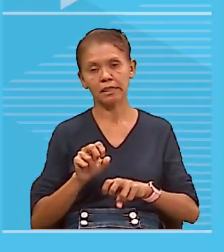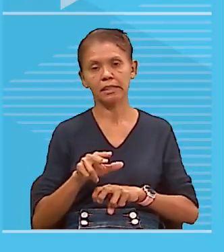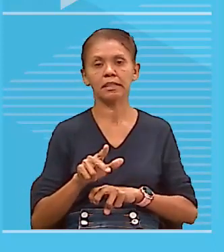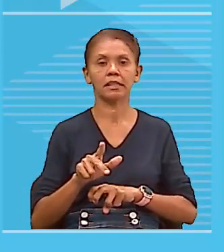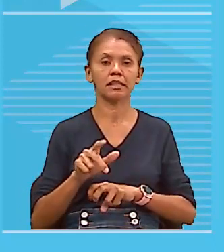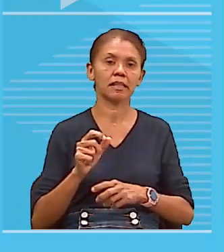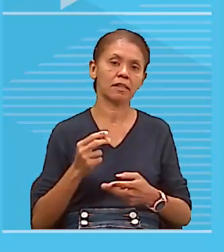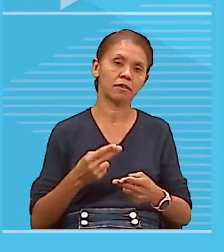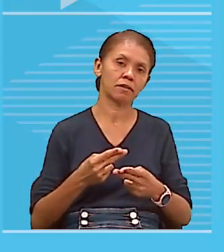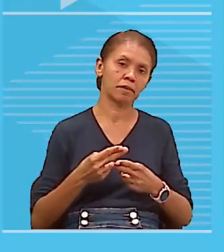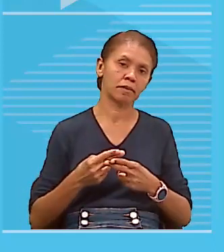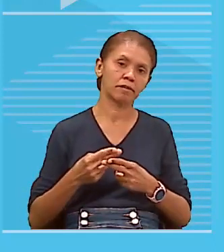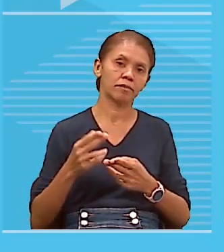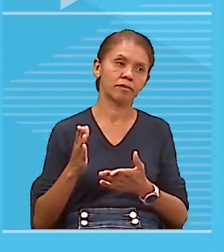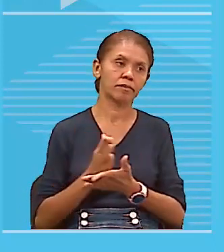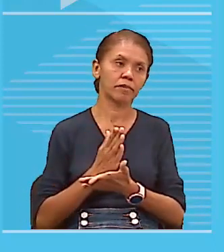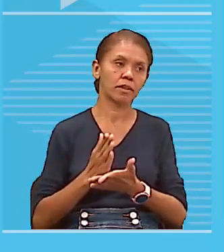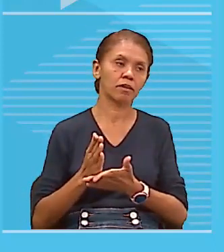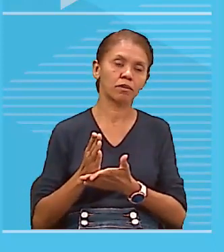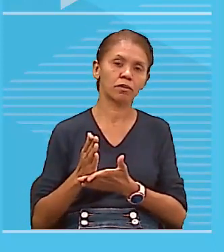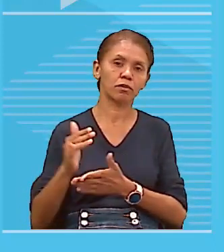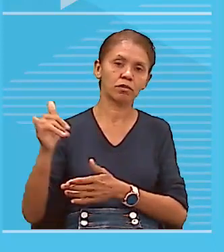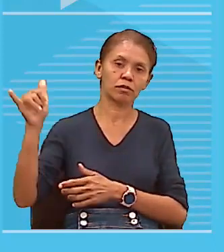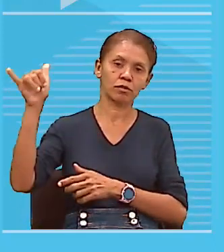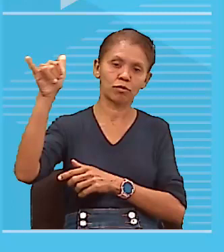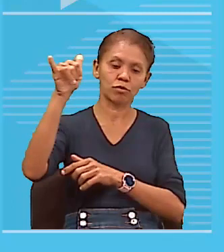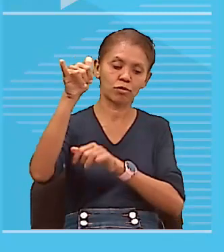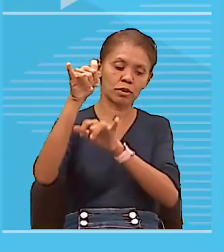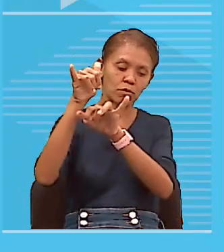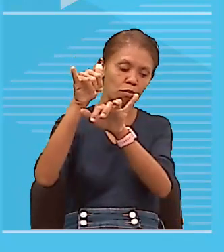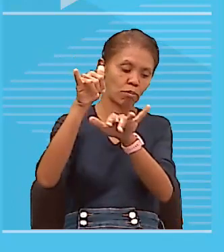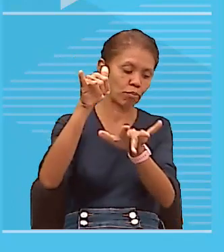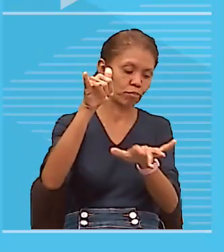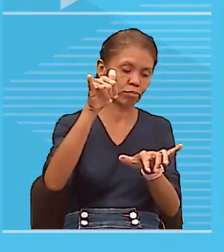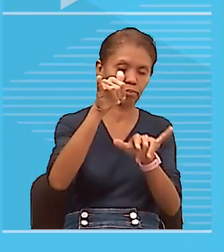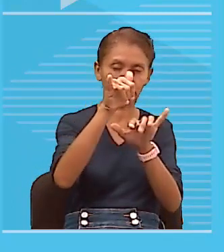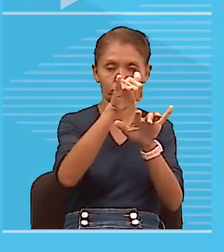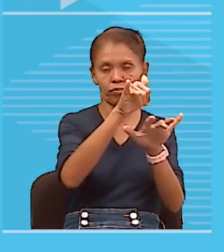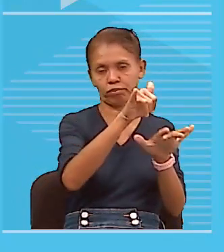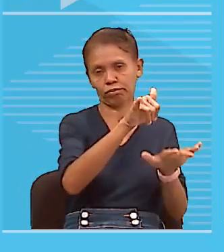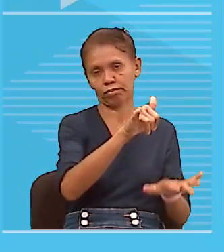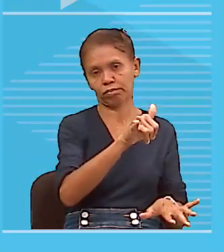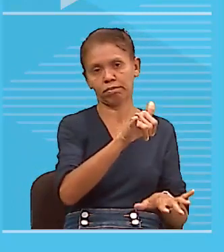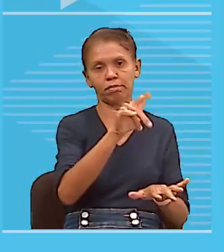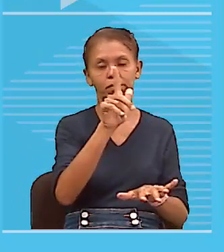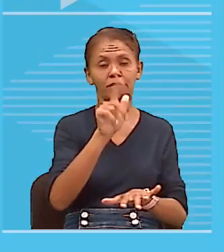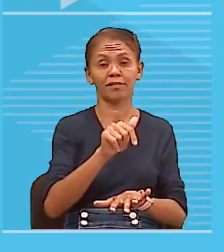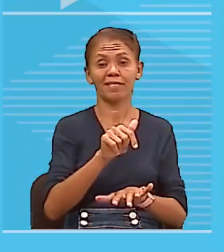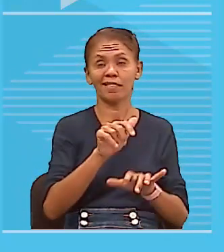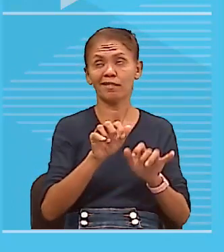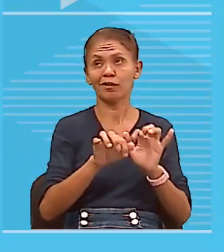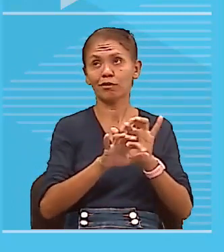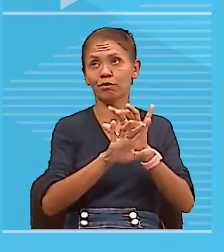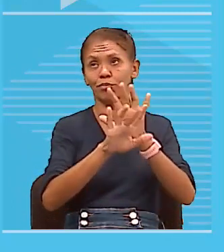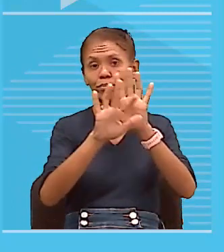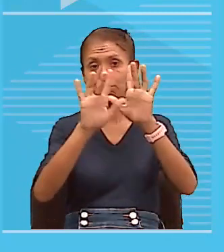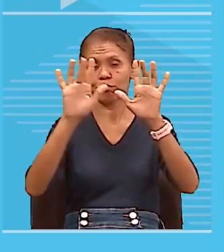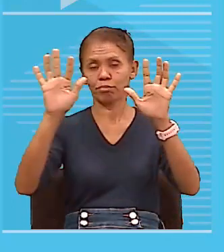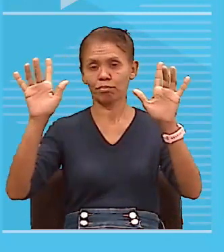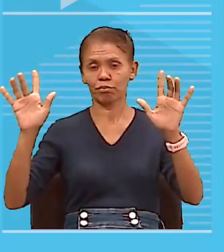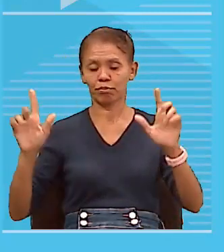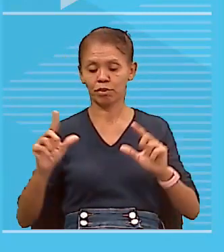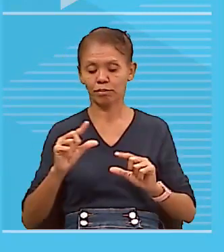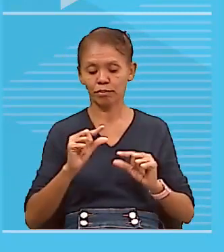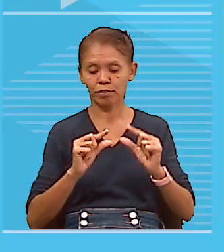campo, alguns, né? Eles são jogados com avião. Esse negócio vai para o ar, gente. E essas